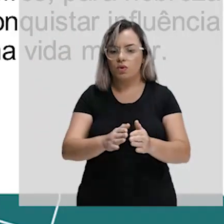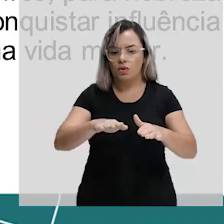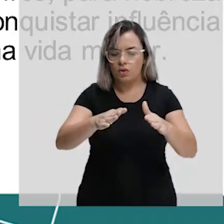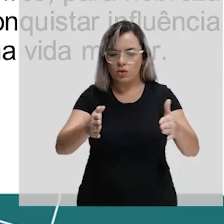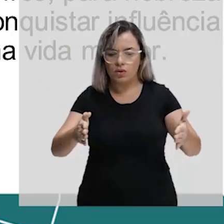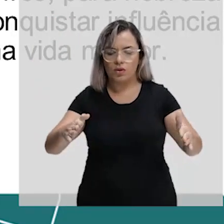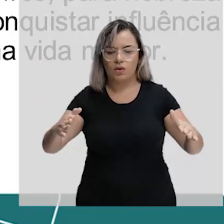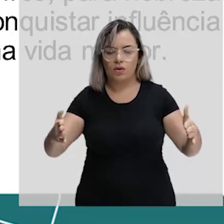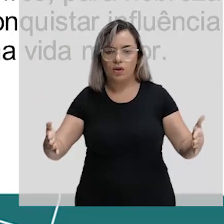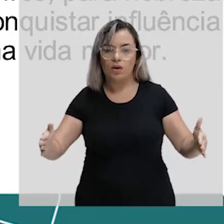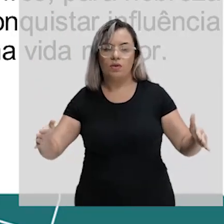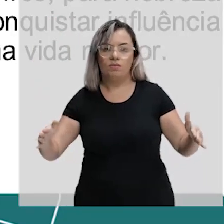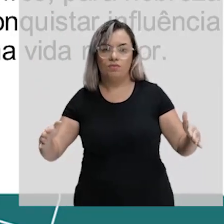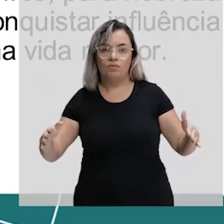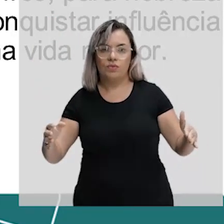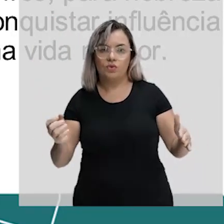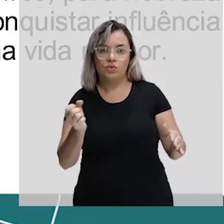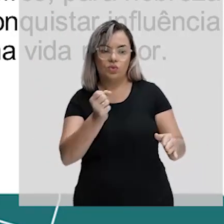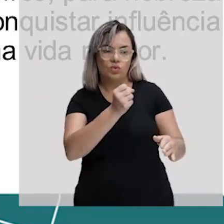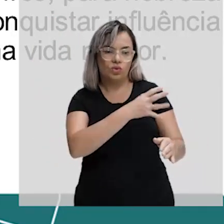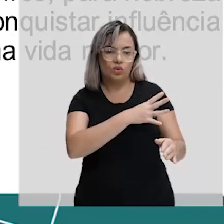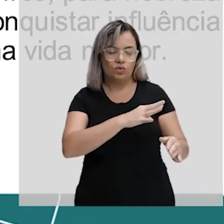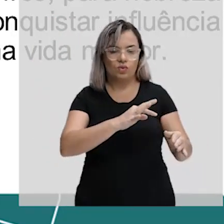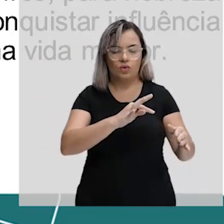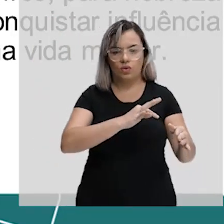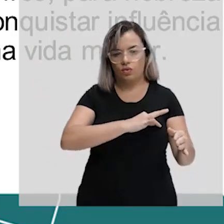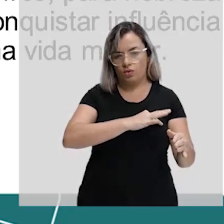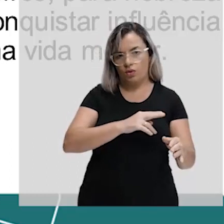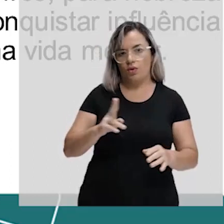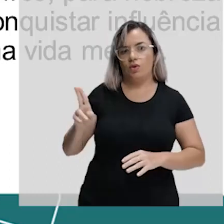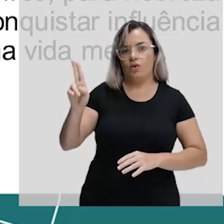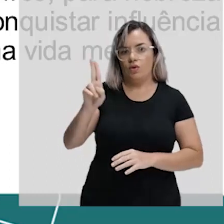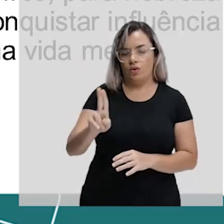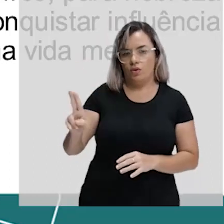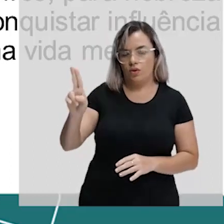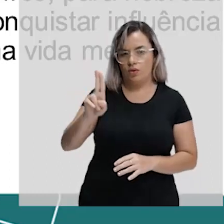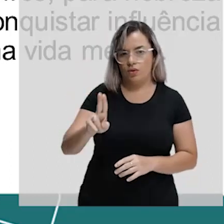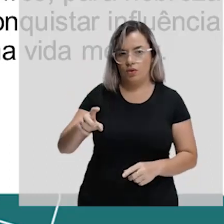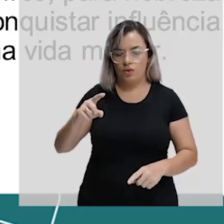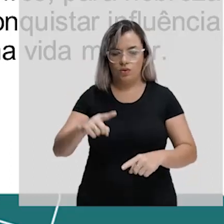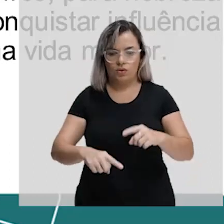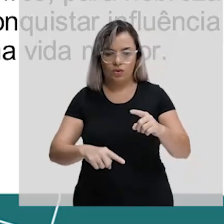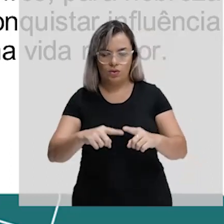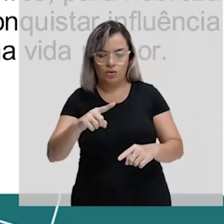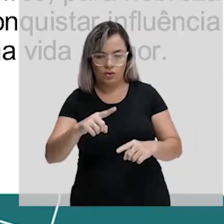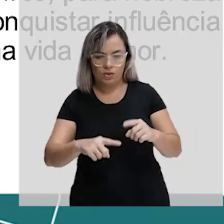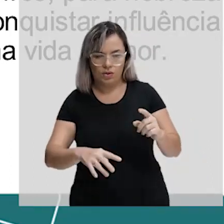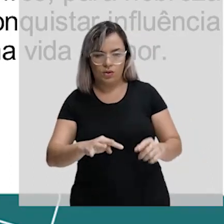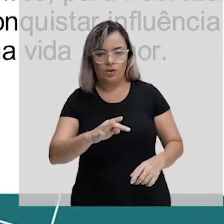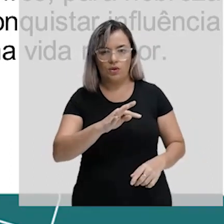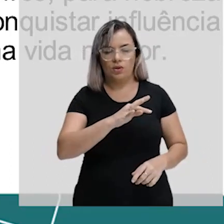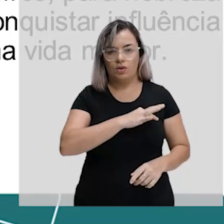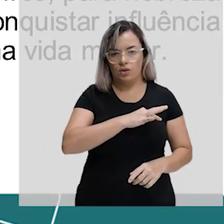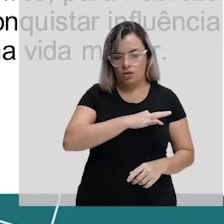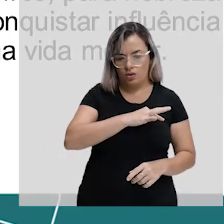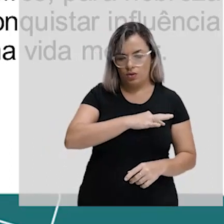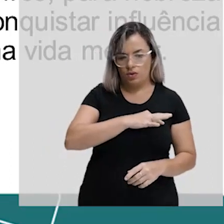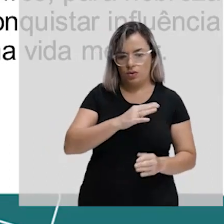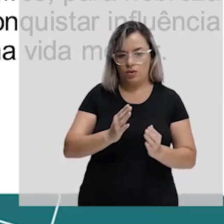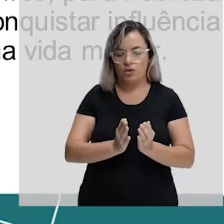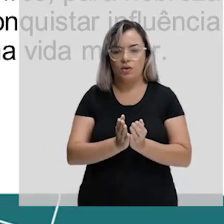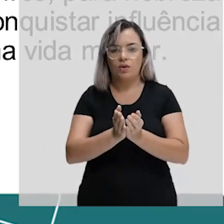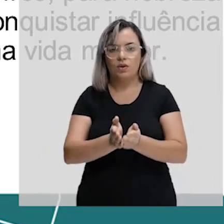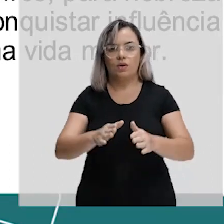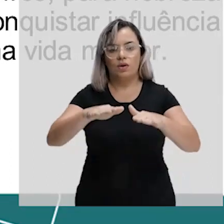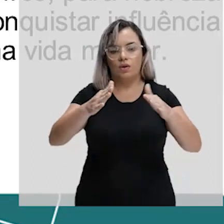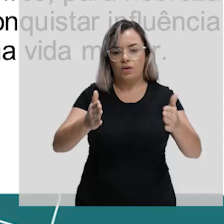inovações técnicas náuticas, a utilização dos instrumentos técnicos náuticos, ou seja, Portugal